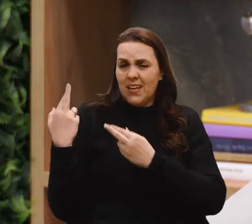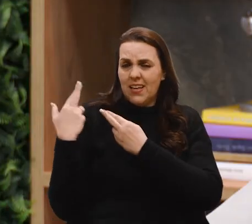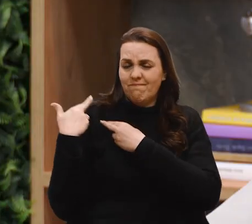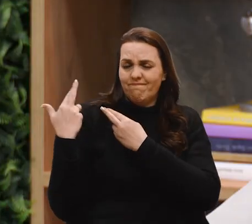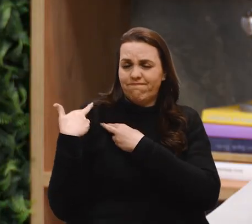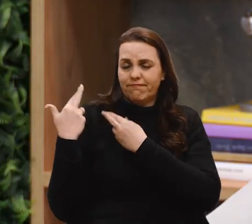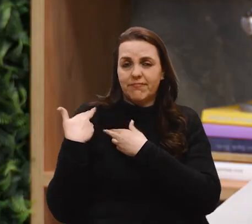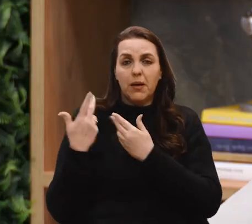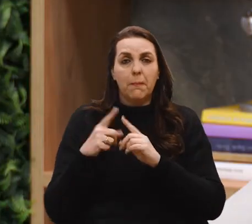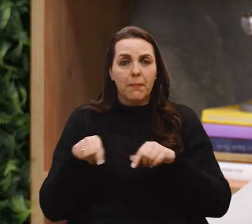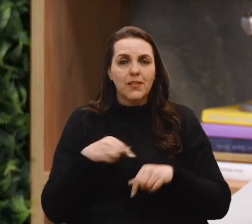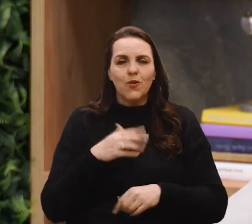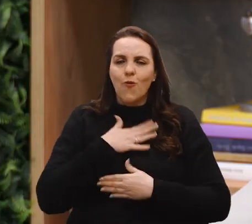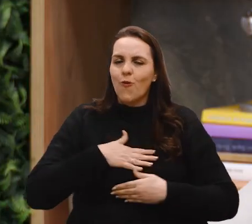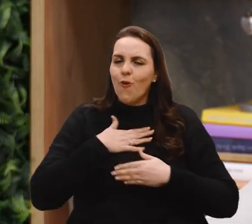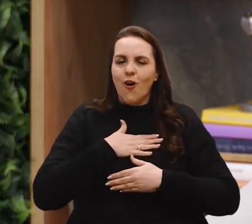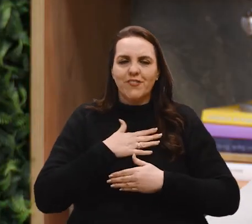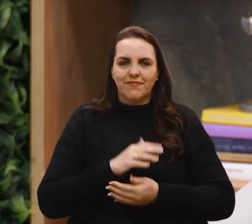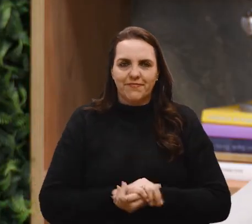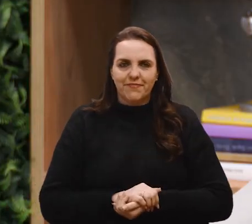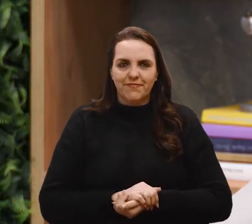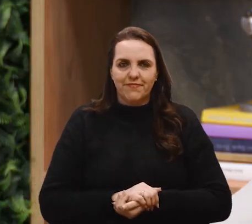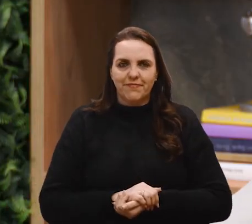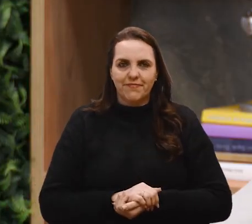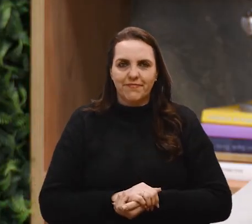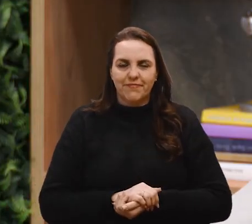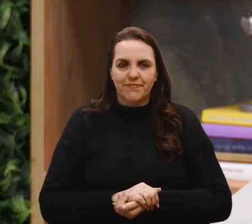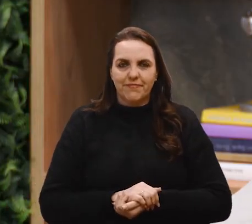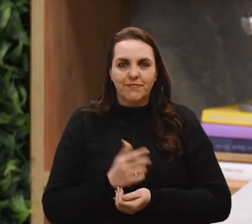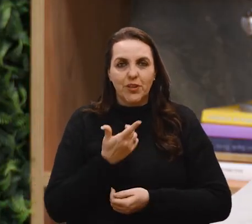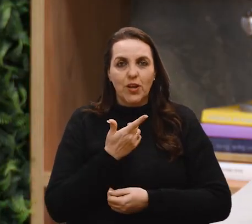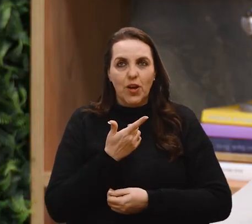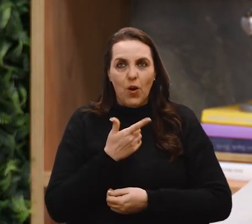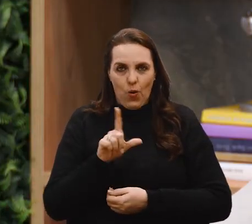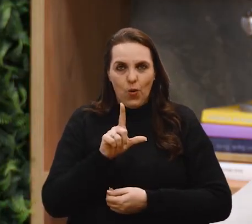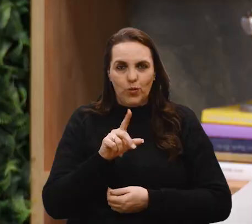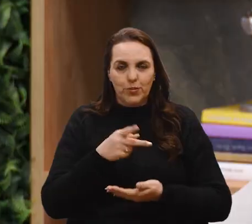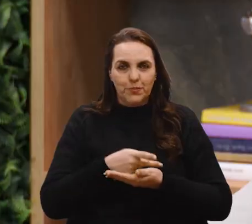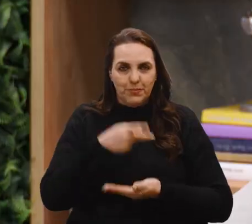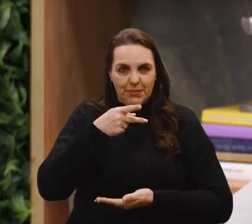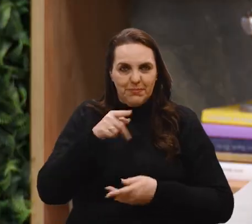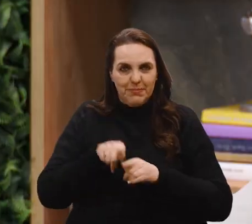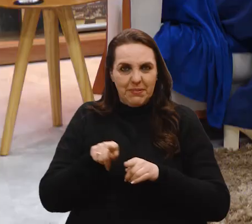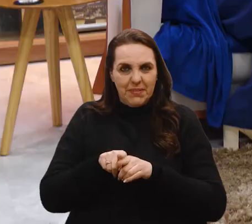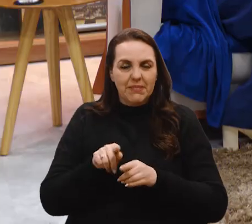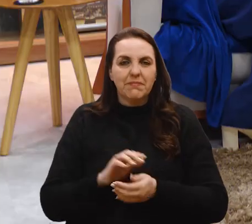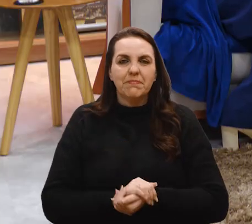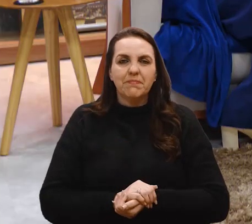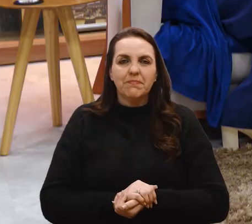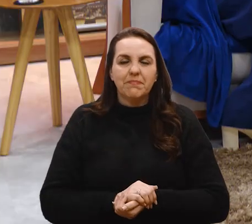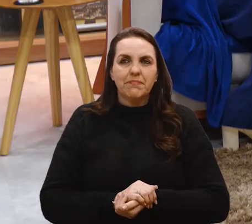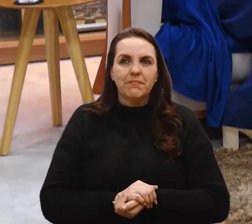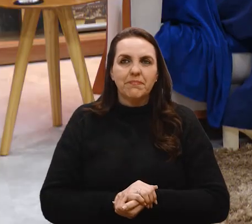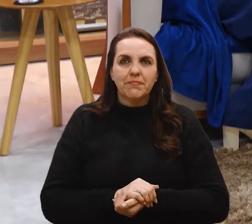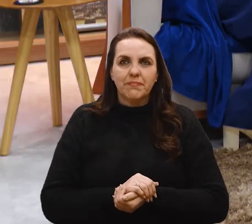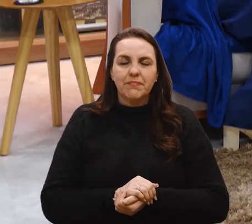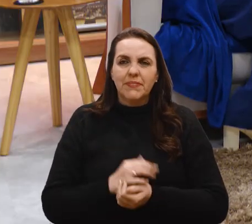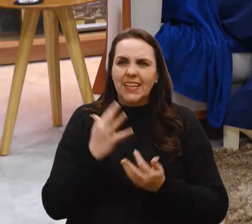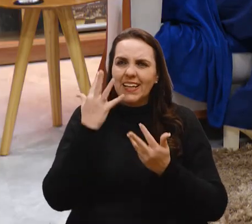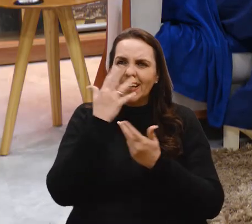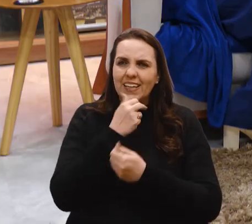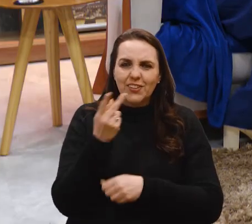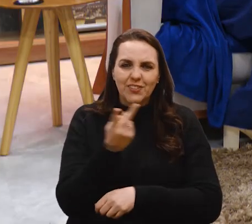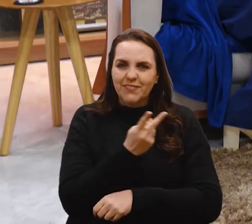responsabilidade, mas eu gosto. E obrigada. E um outro título, né? Que E tu pediu Veri. 2, eu tô Veri, afunilando. olha só que lindo ver eles,